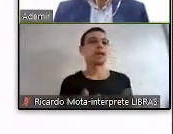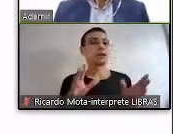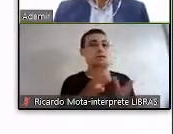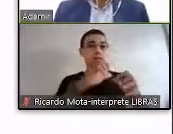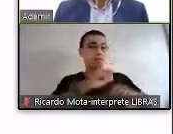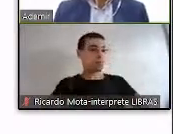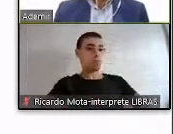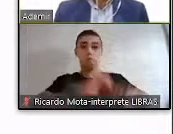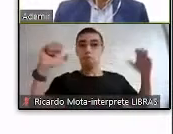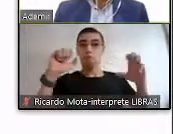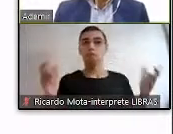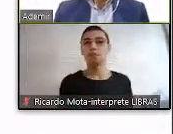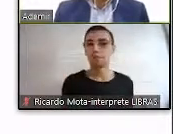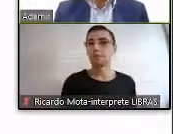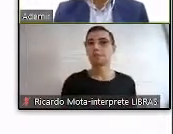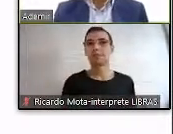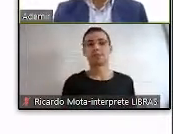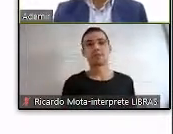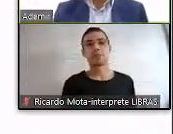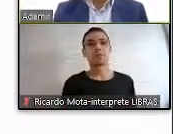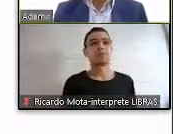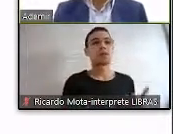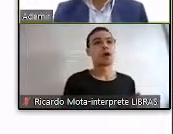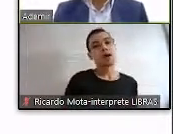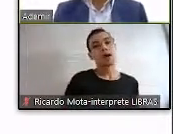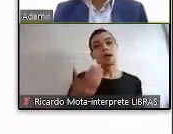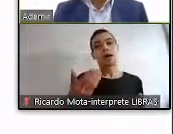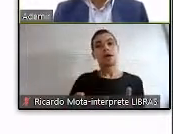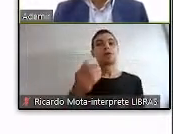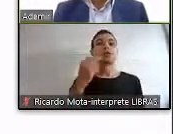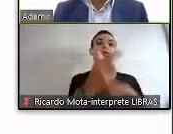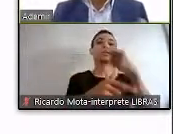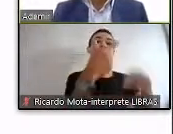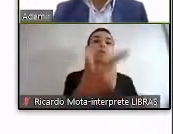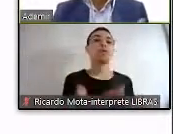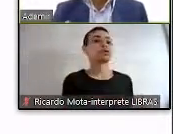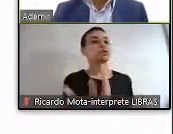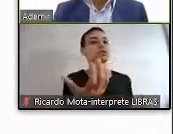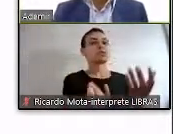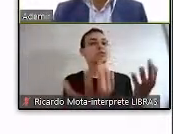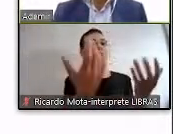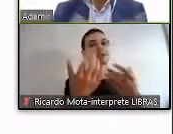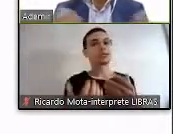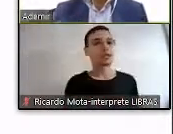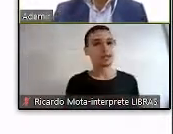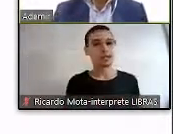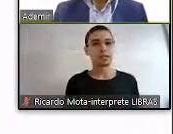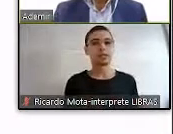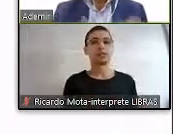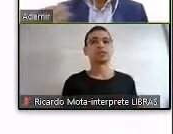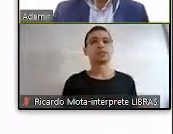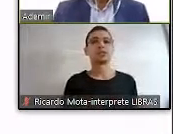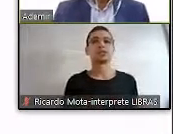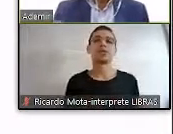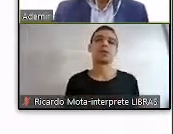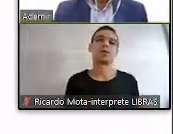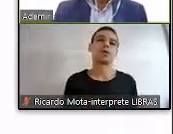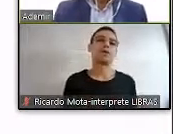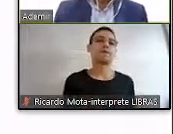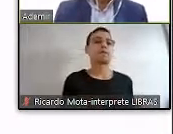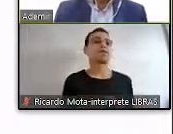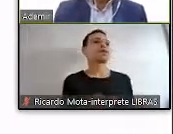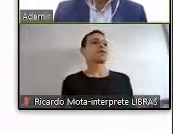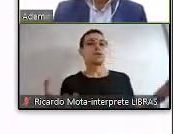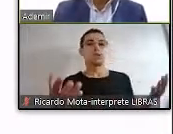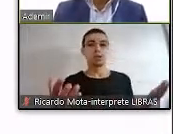estrutura. Pós-incêndio, né? Nós temos que fazer uma investigação se a estrutura não foi comprometida com o seu calor, com a